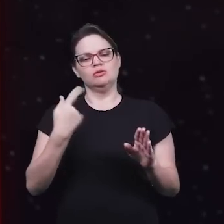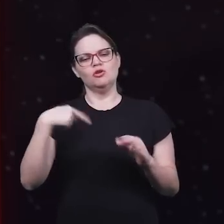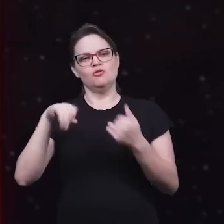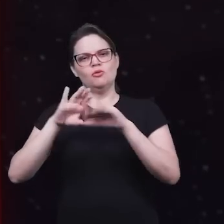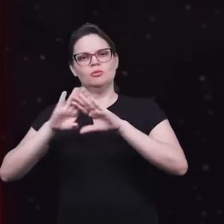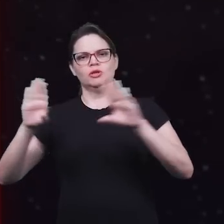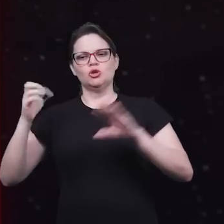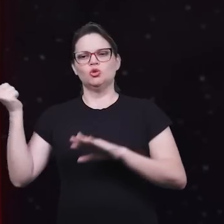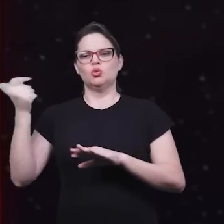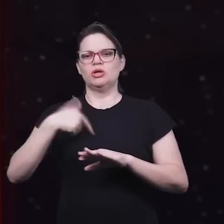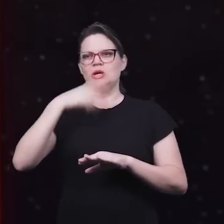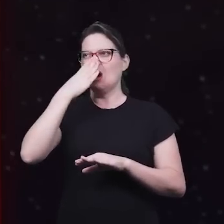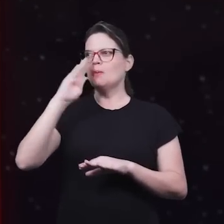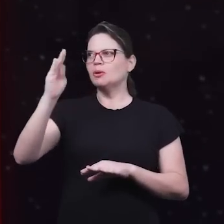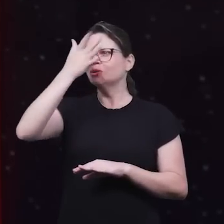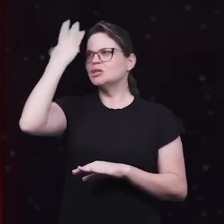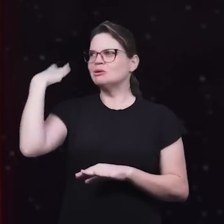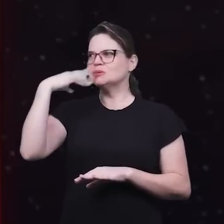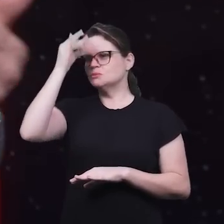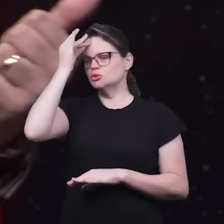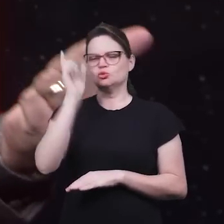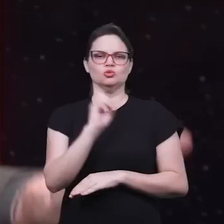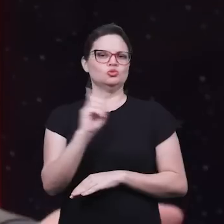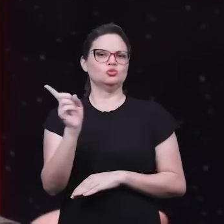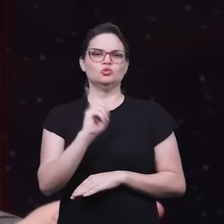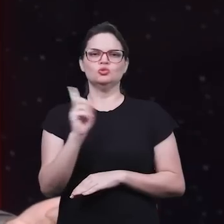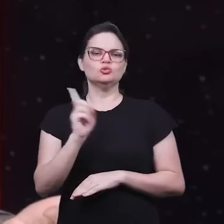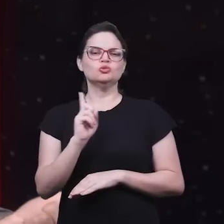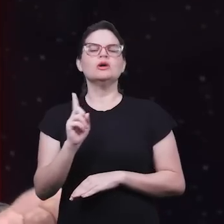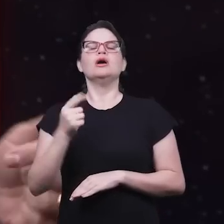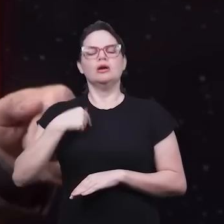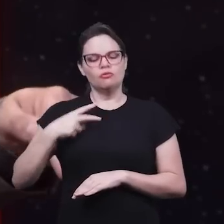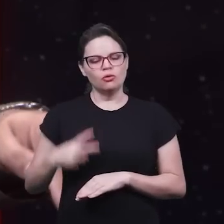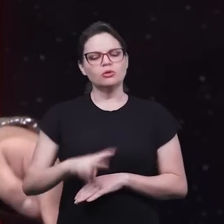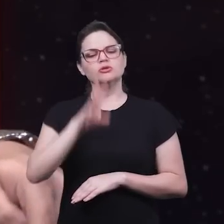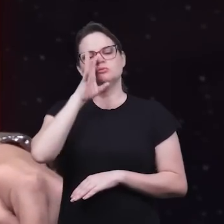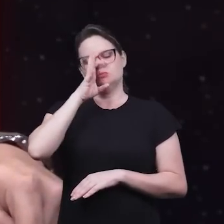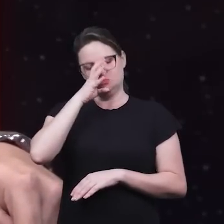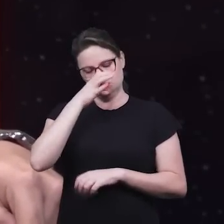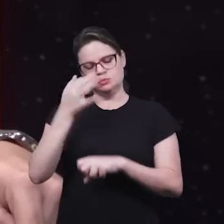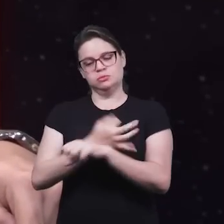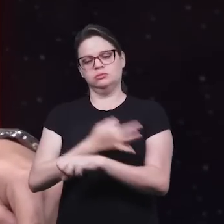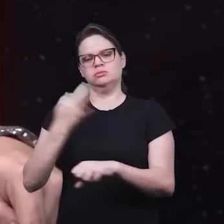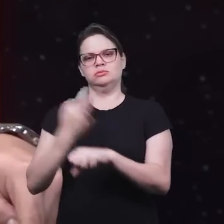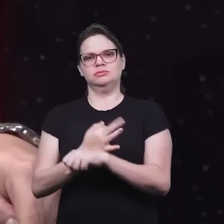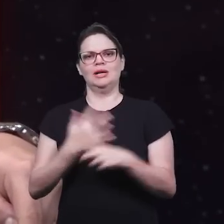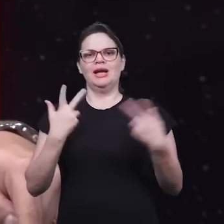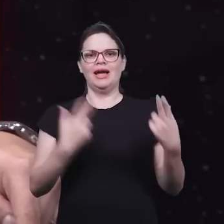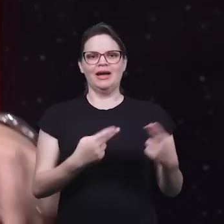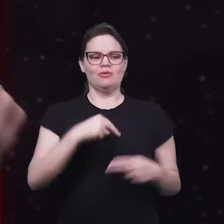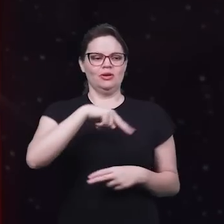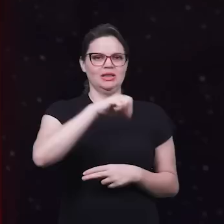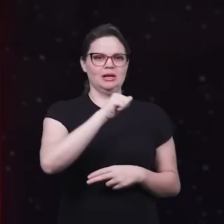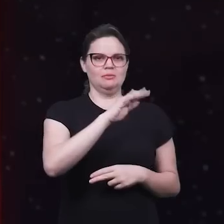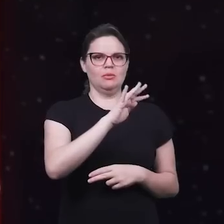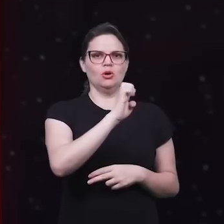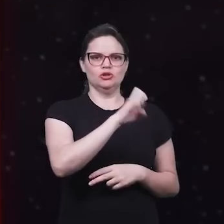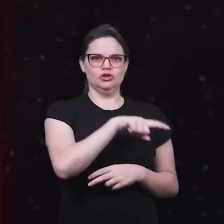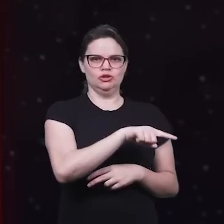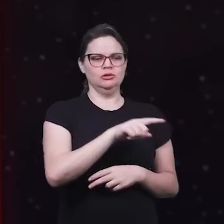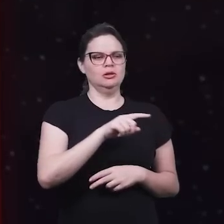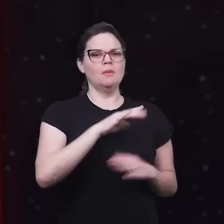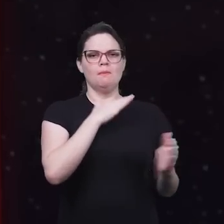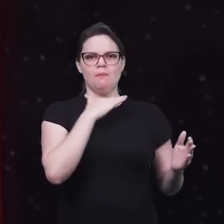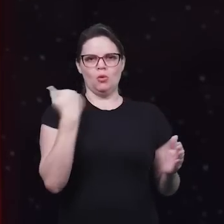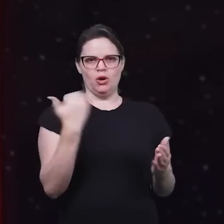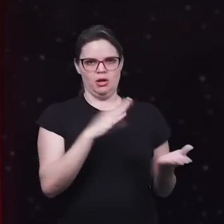os servos passaram, os pais de Nabote haviam passado, a vinha continuou. Amém. Nabote passou, a